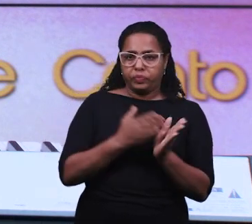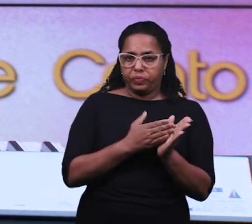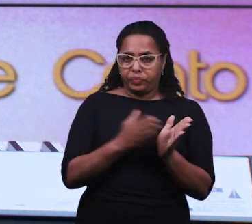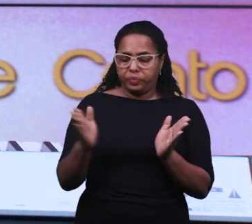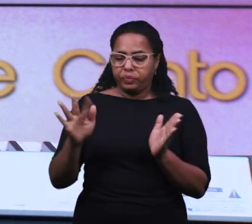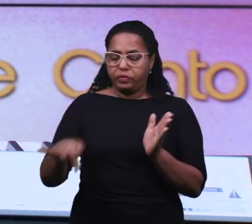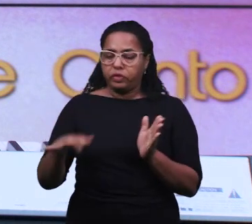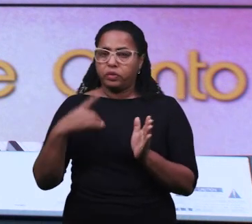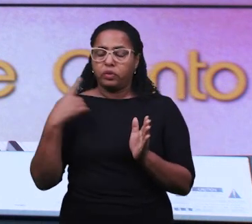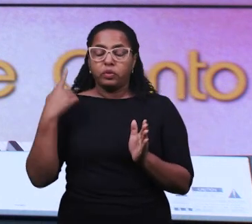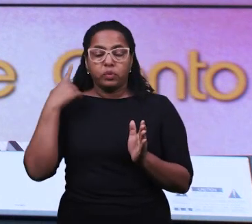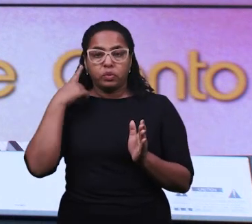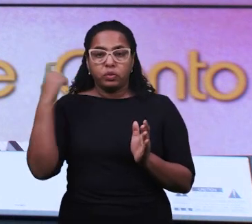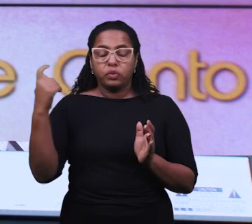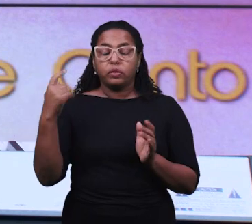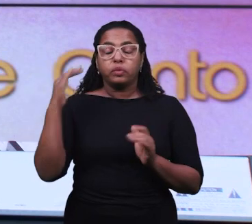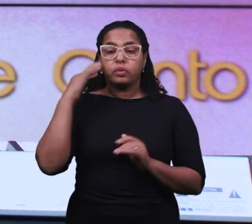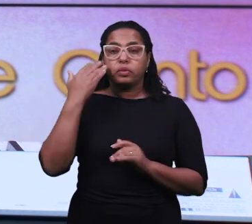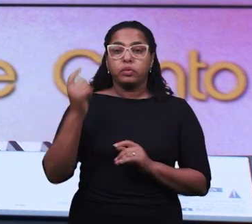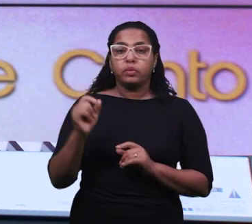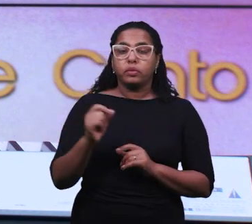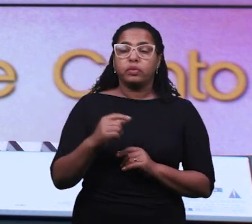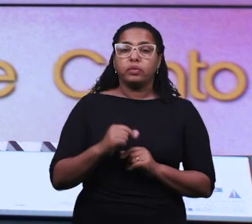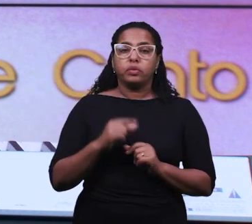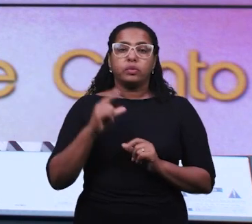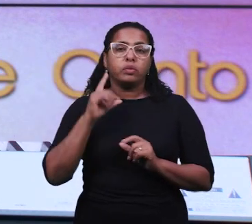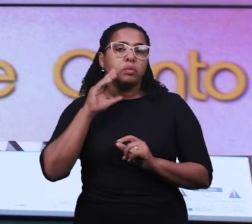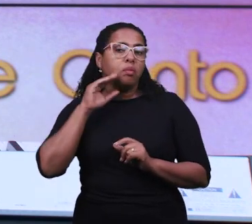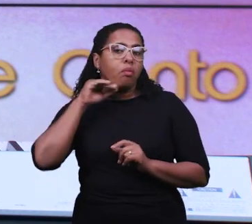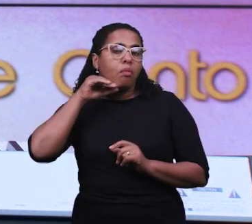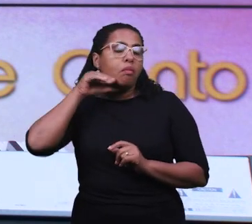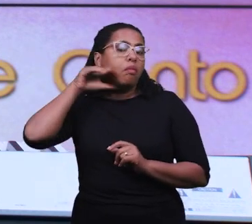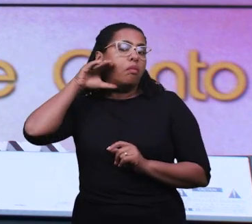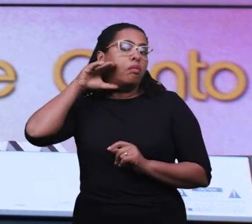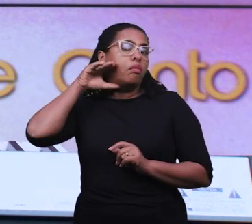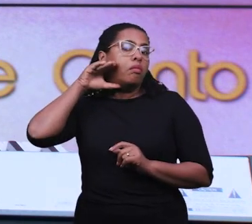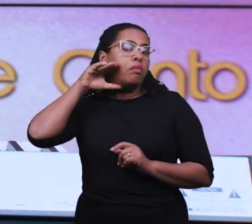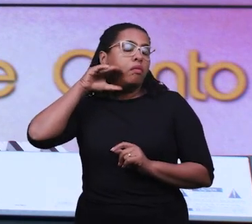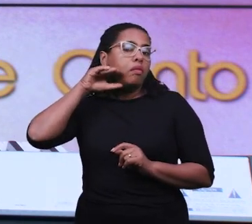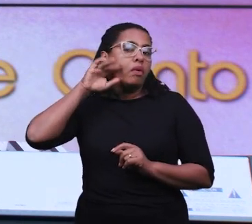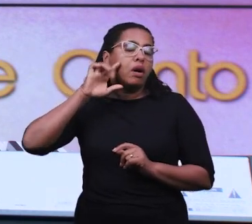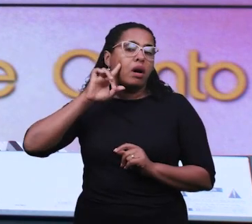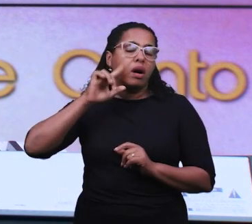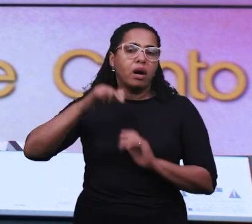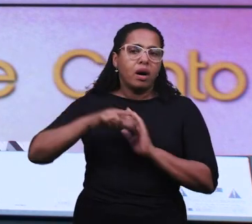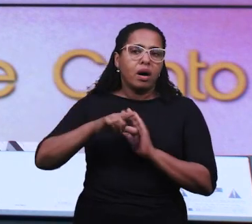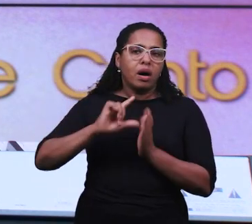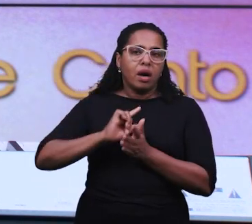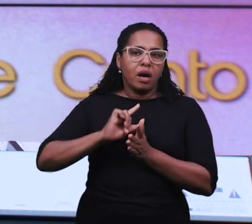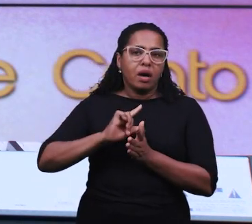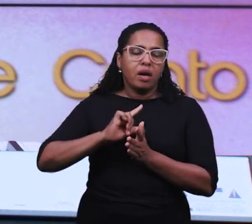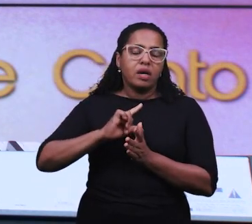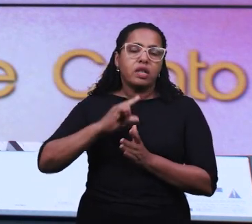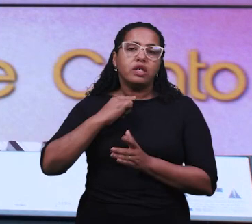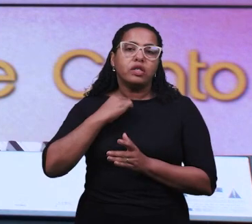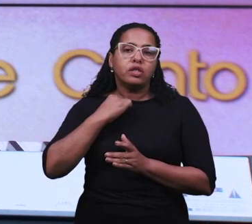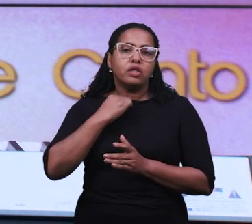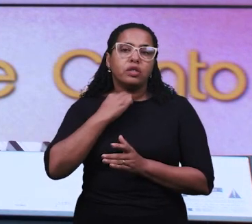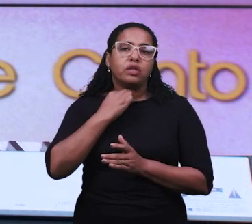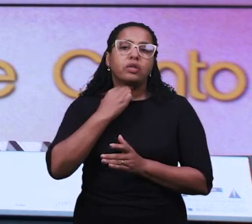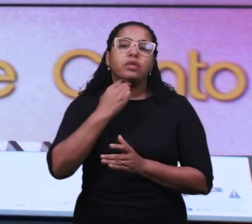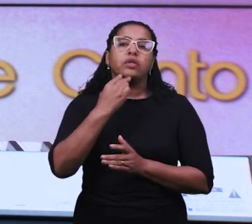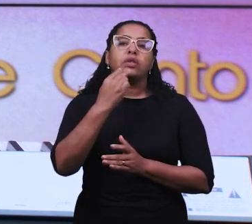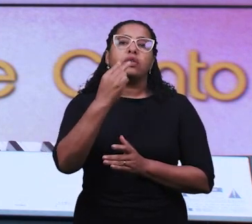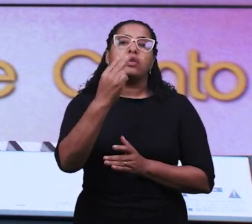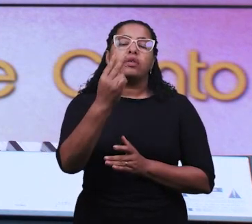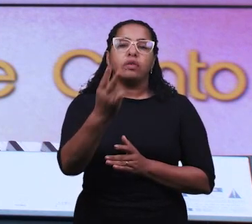nós entendemos que a nossa musculatura, ela se posiciona antes que o nosso som saia, ou seja,